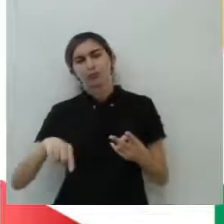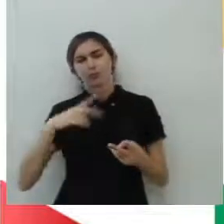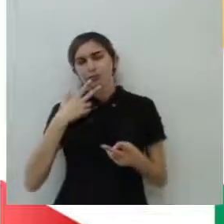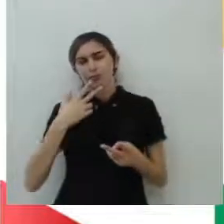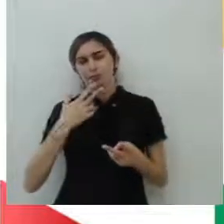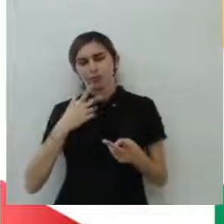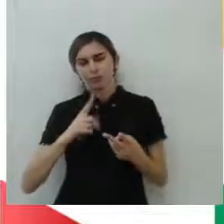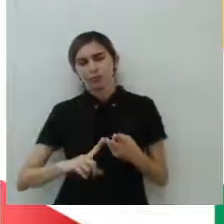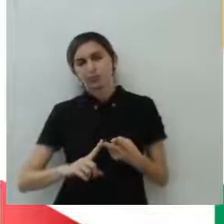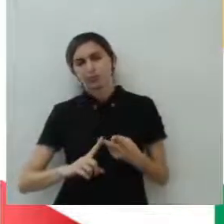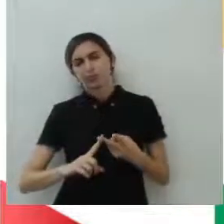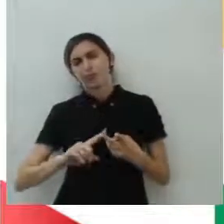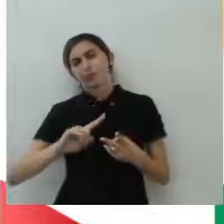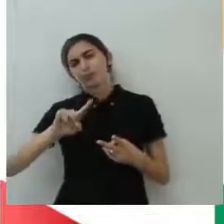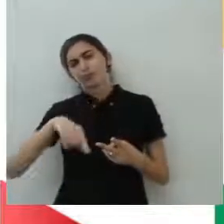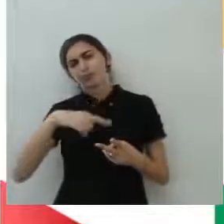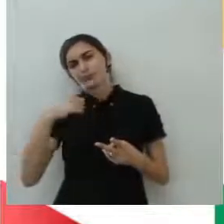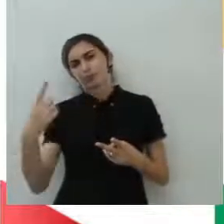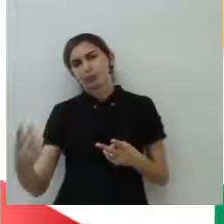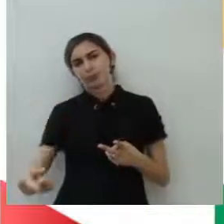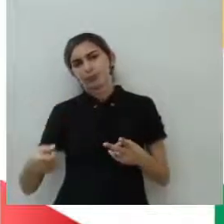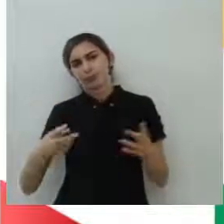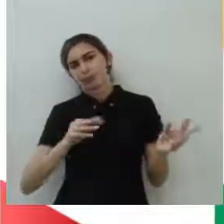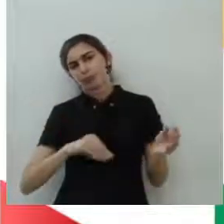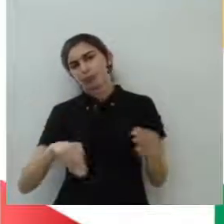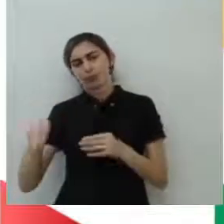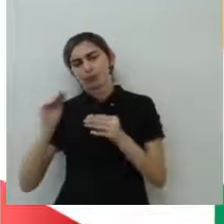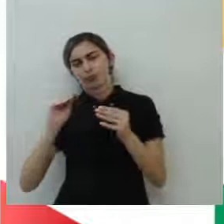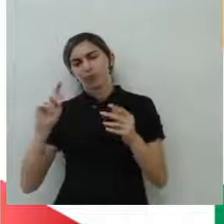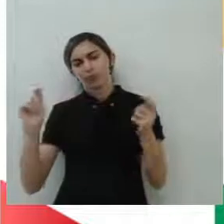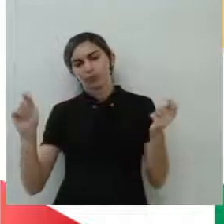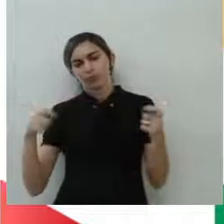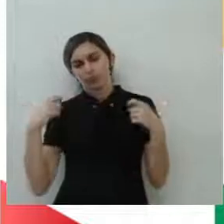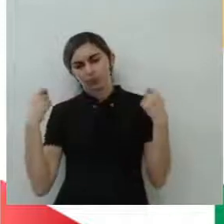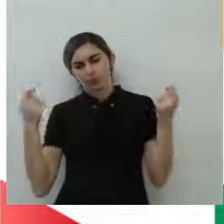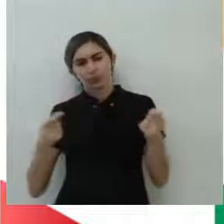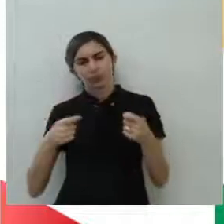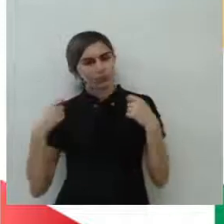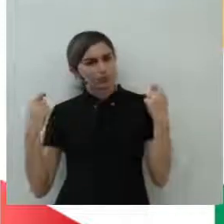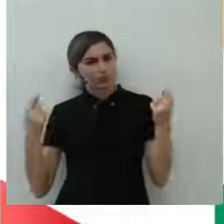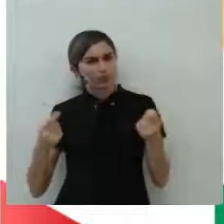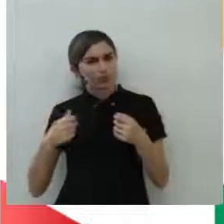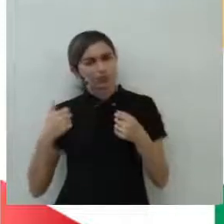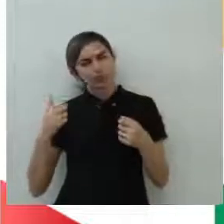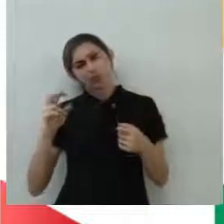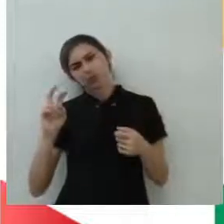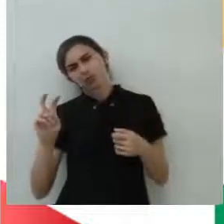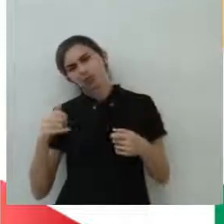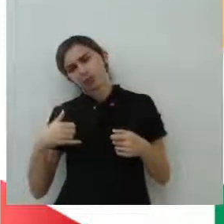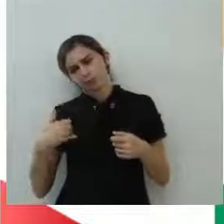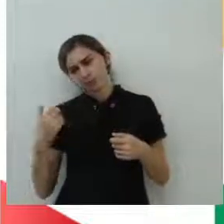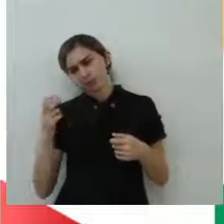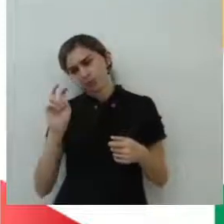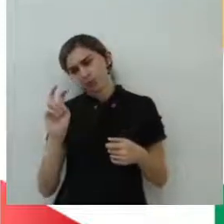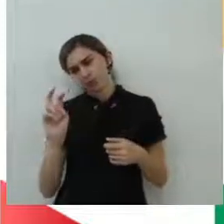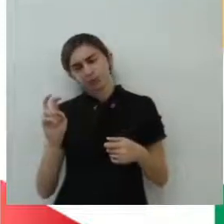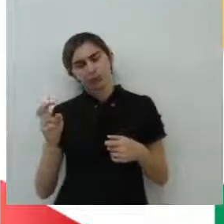falamos, agreste pernambucano. Depois ele se muda para Caruaru, isso por volta dos 5 anos de